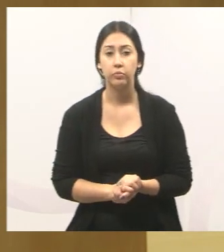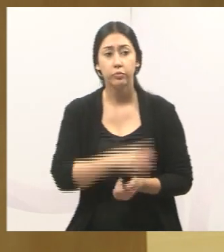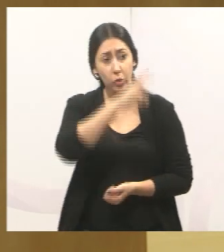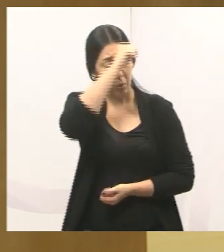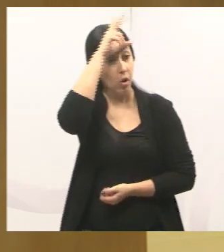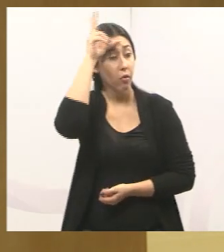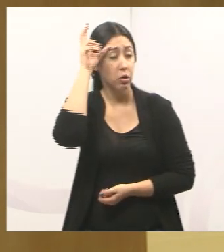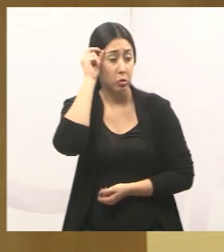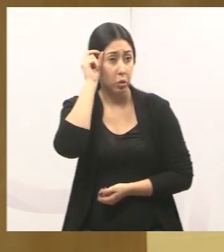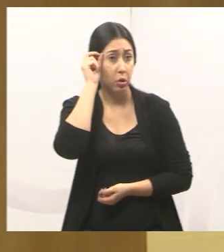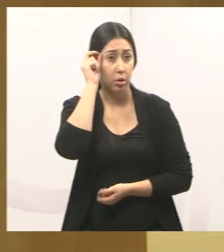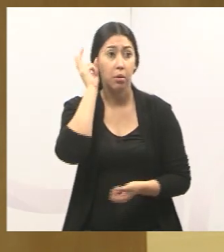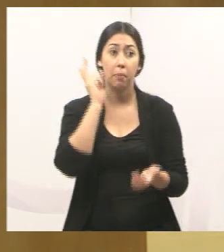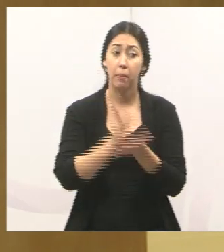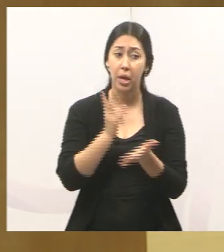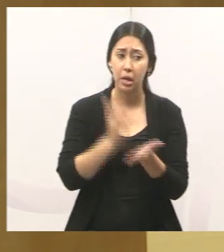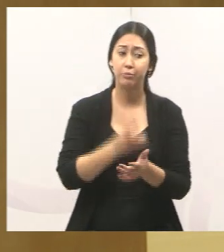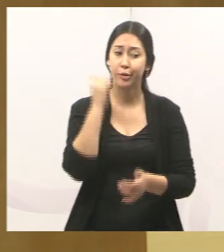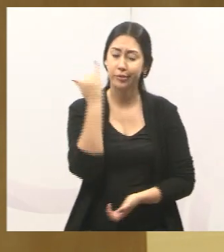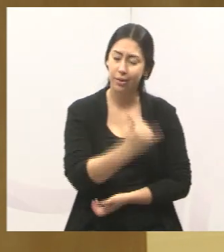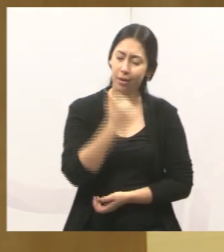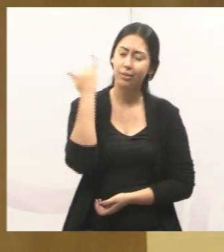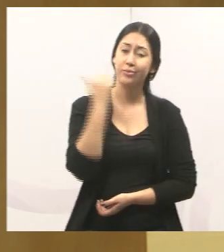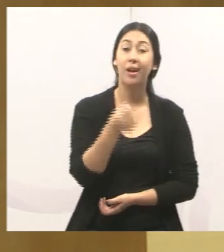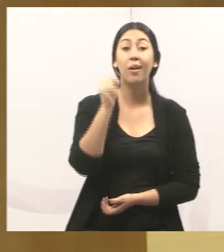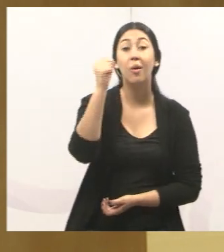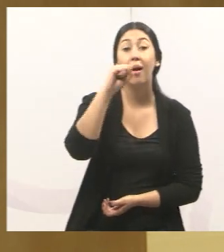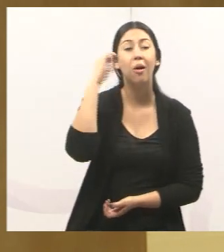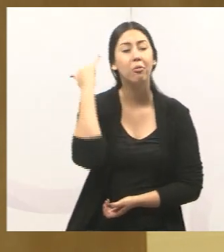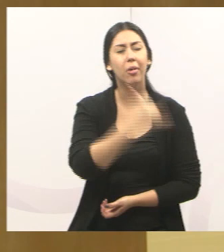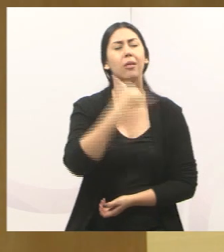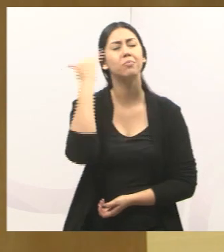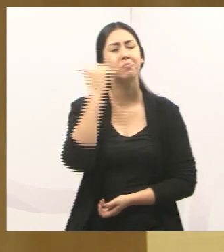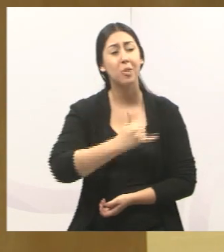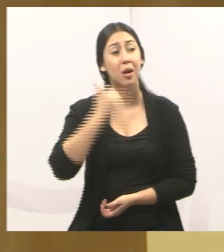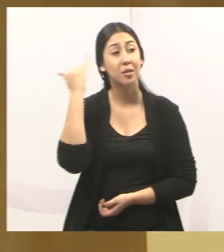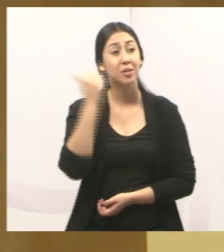embora tenha sido alertada por 8 vezes sobre